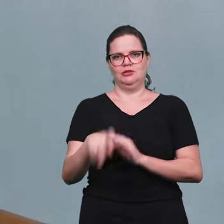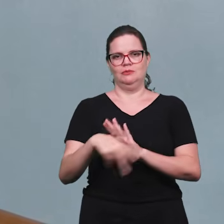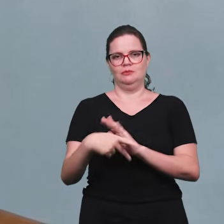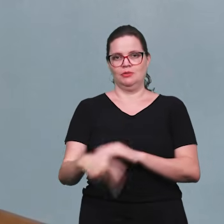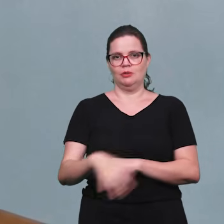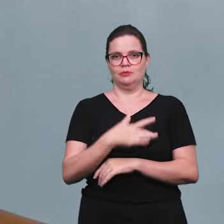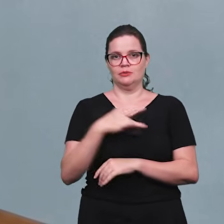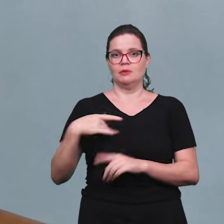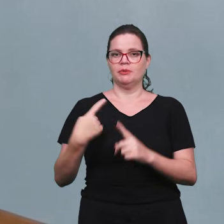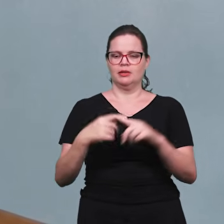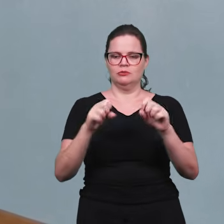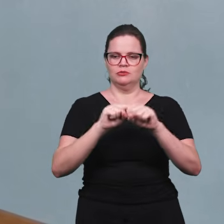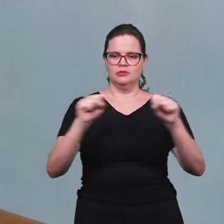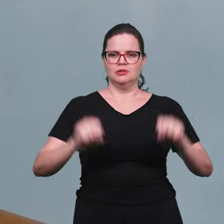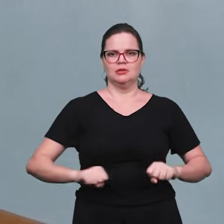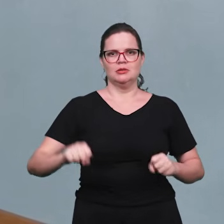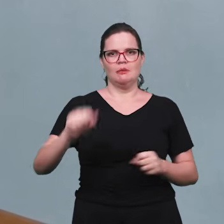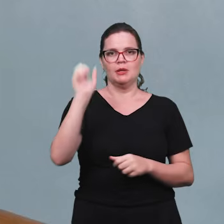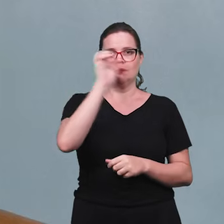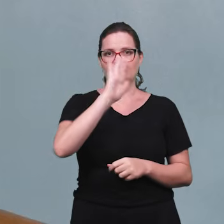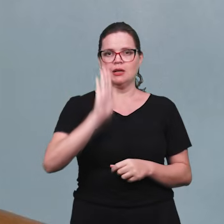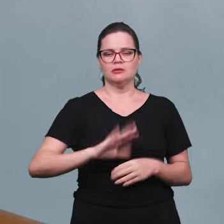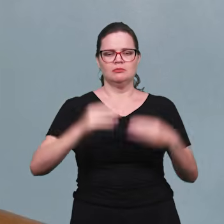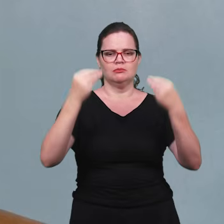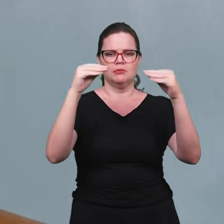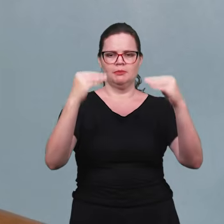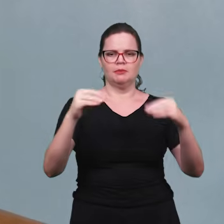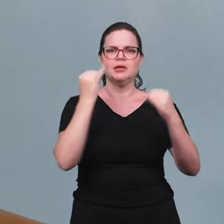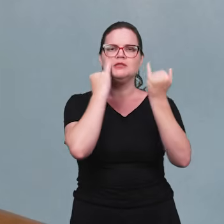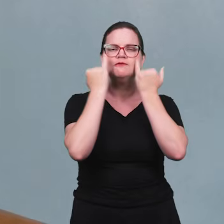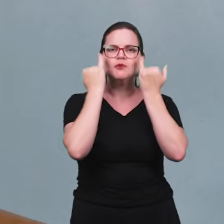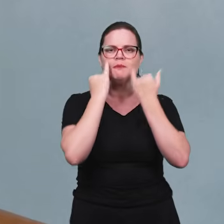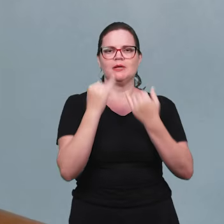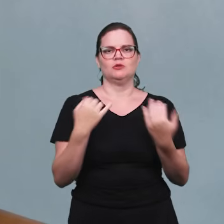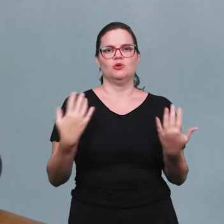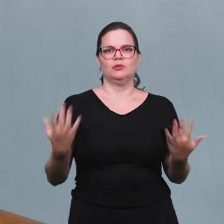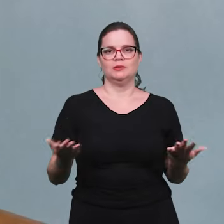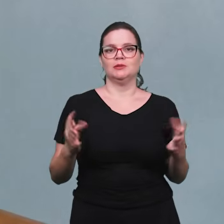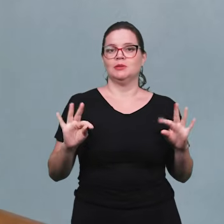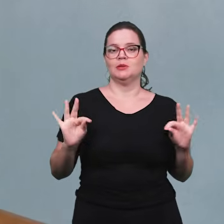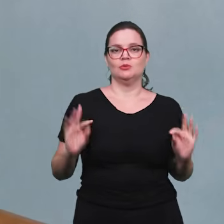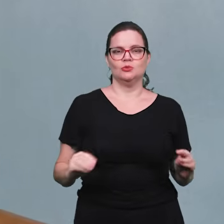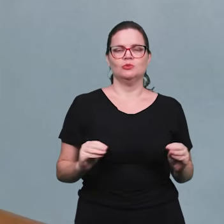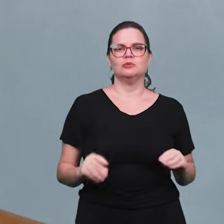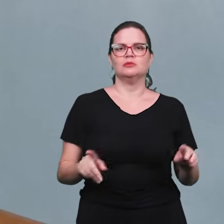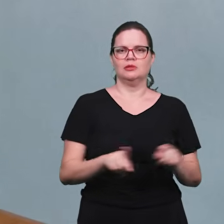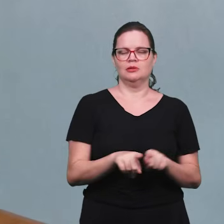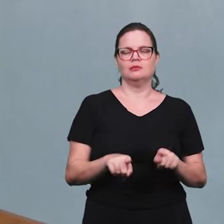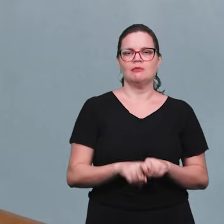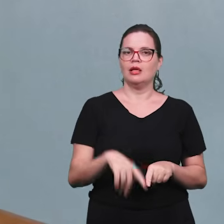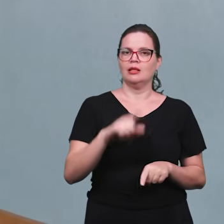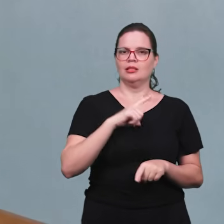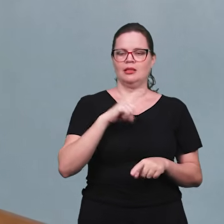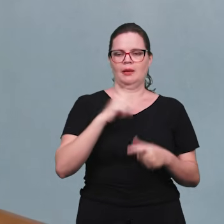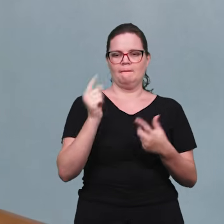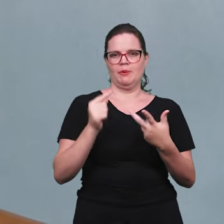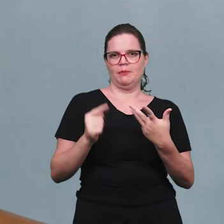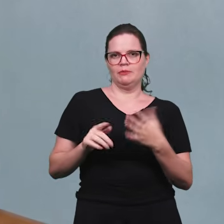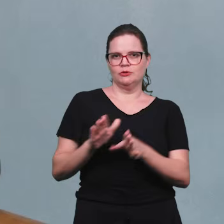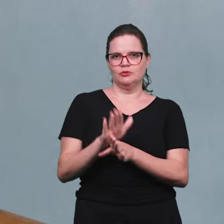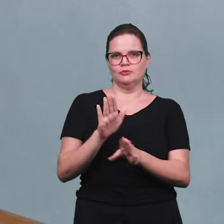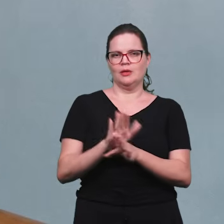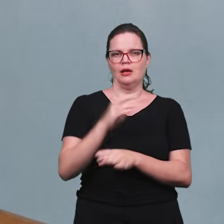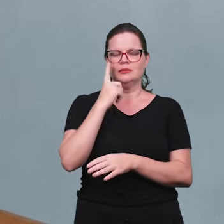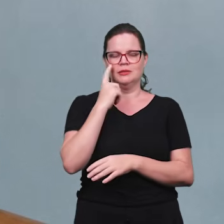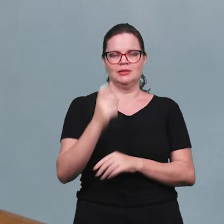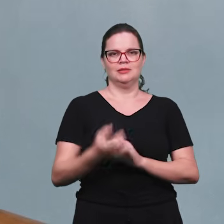sistema que é nacional, onde que eles atualizam e aonde que é feito toda essa direcionamento.